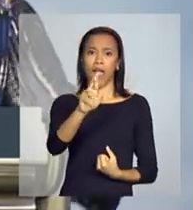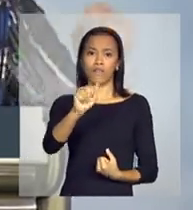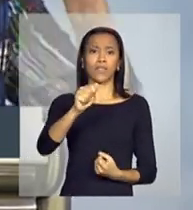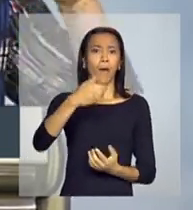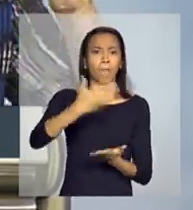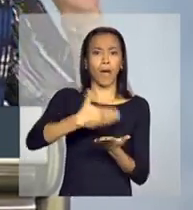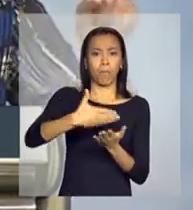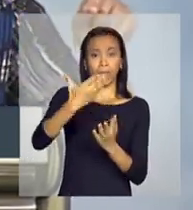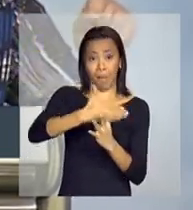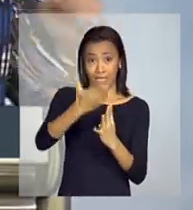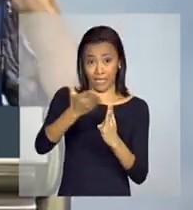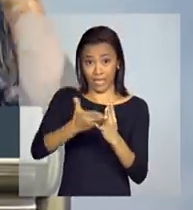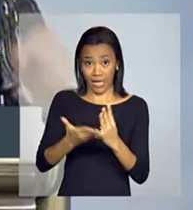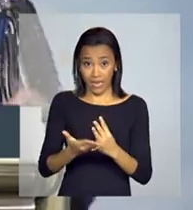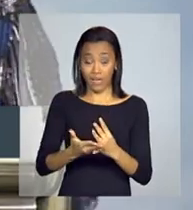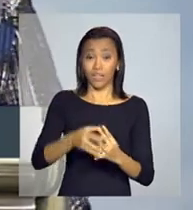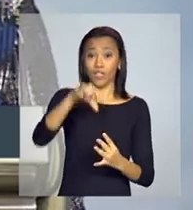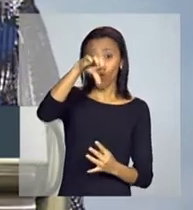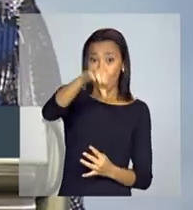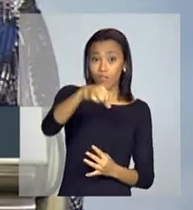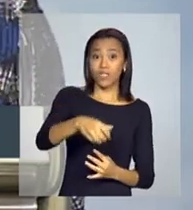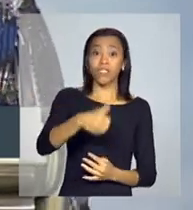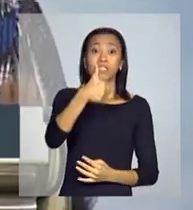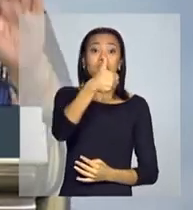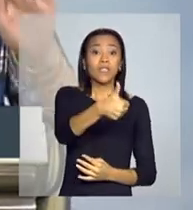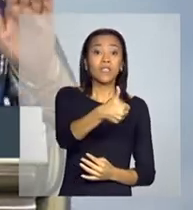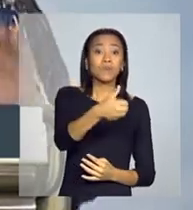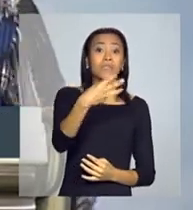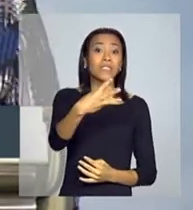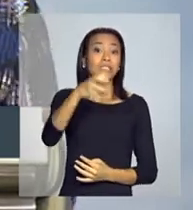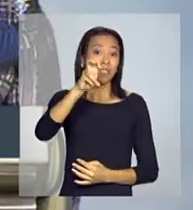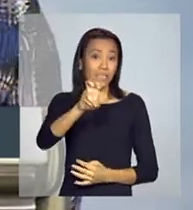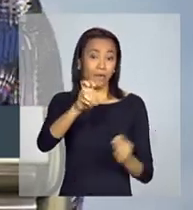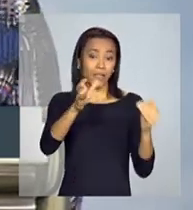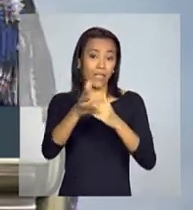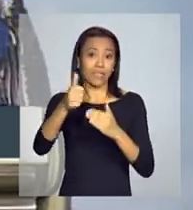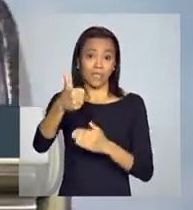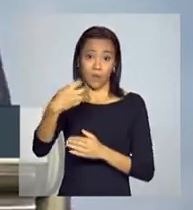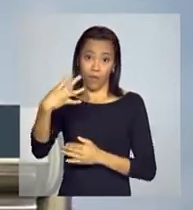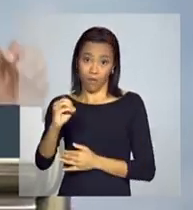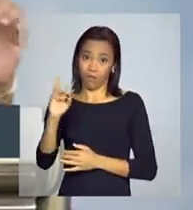9 parcelas, de R$ 135 a R$ 140,00 para o agricultor.